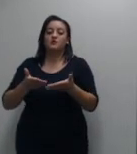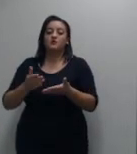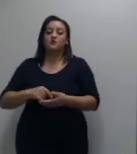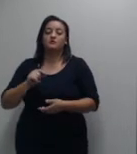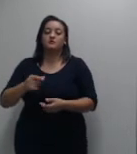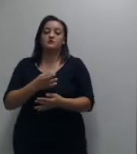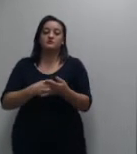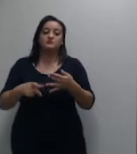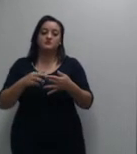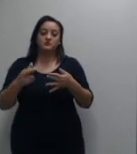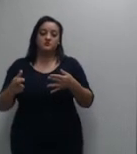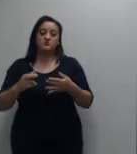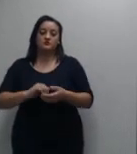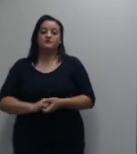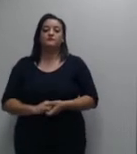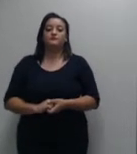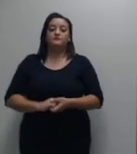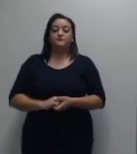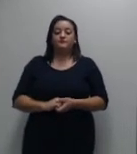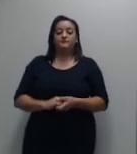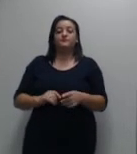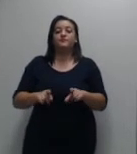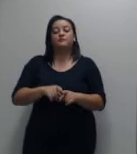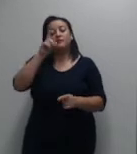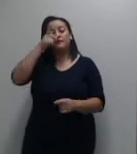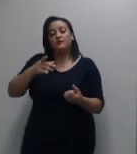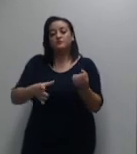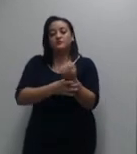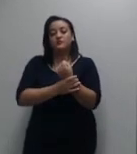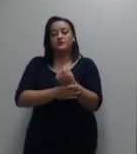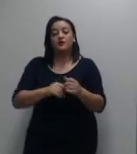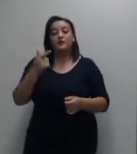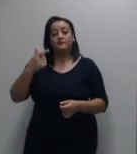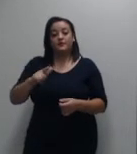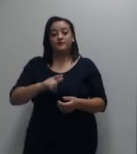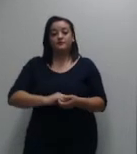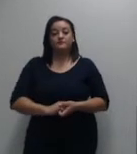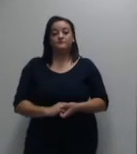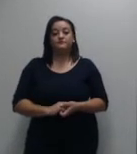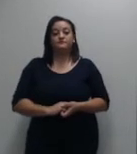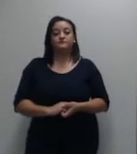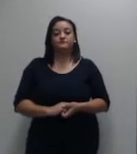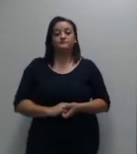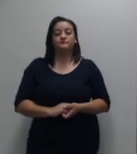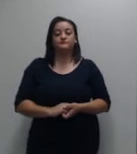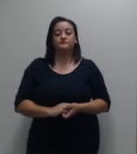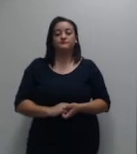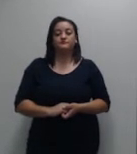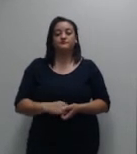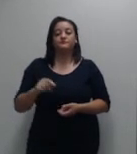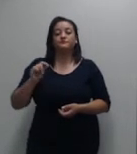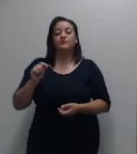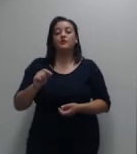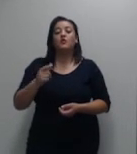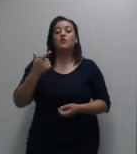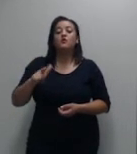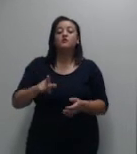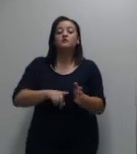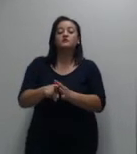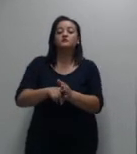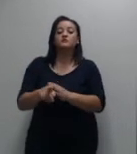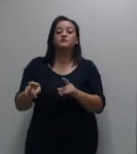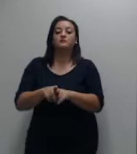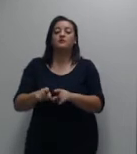agravo regimental no mandado de segurança repito é ih a outra questão é